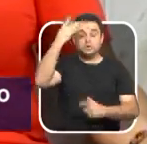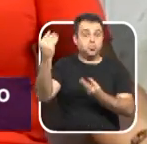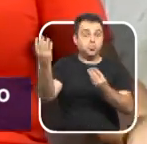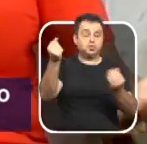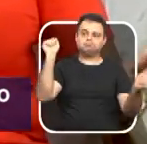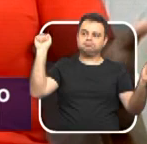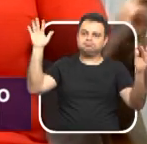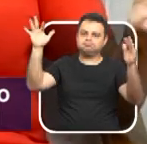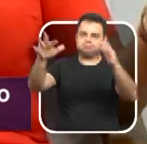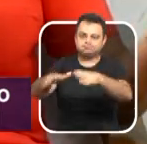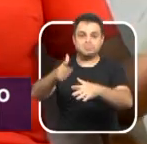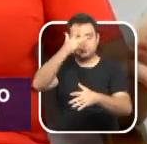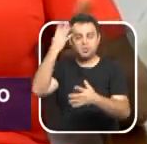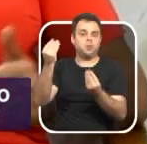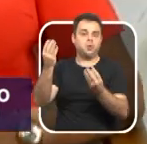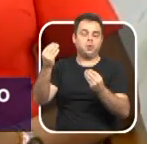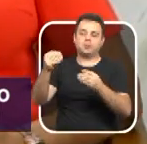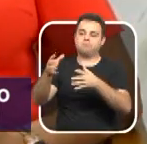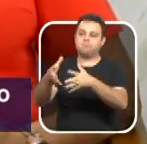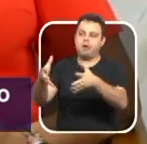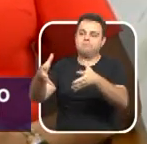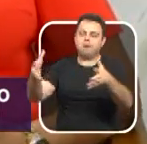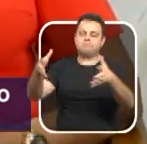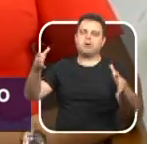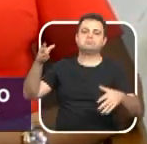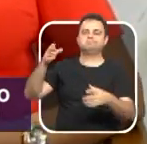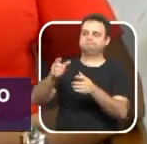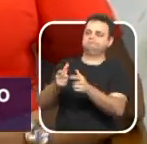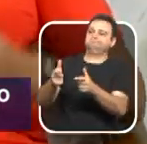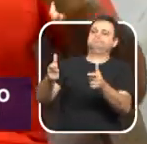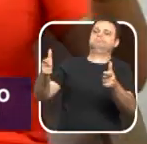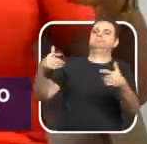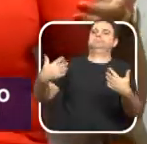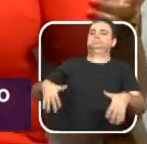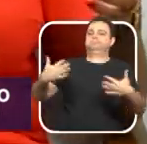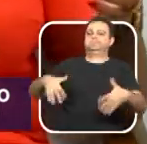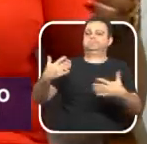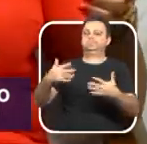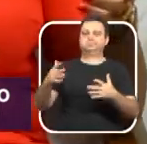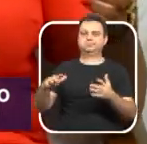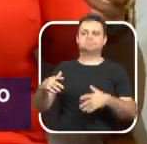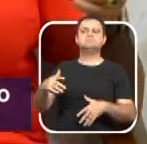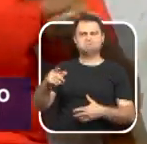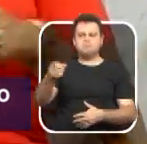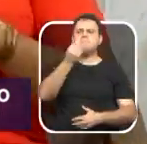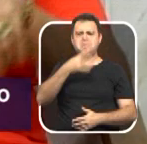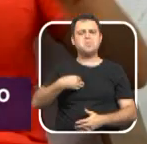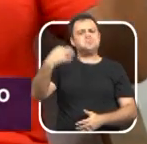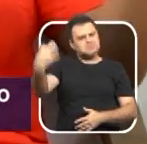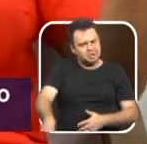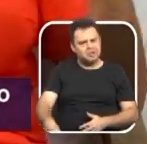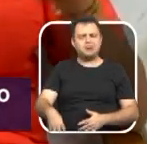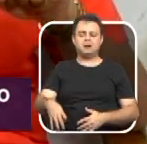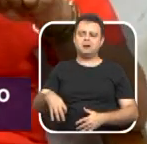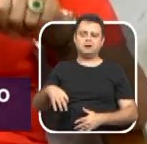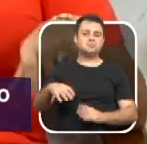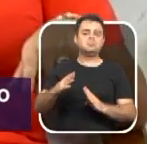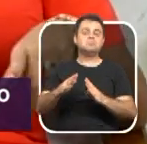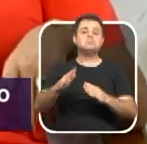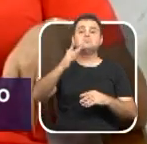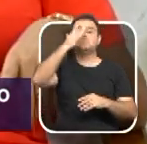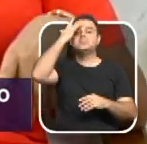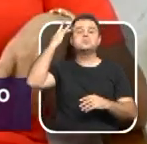justo, porque eles estão atendendo pessoas de Rio Preto. Eles estão atendendo famílias que não estão indo no CRAS, famílias que não estão indo na